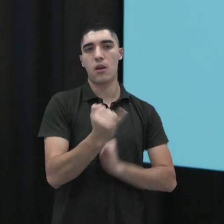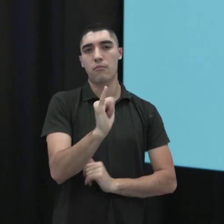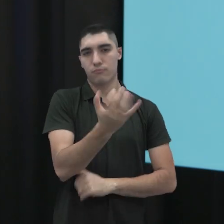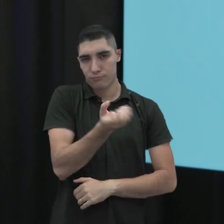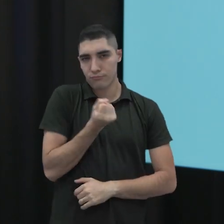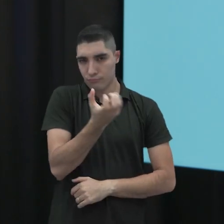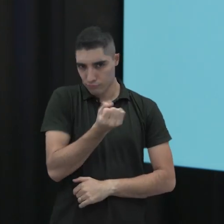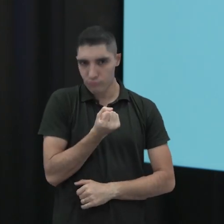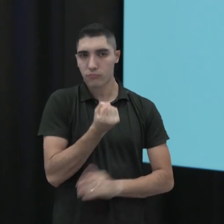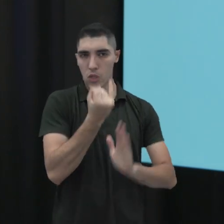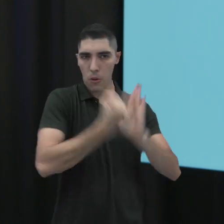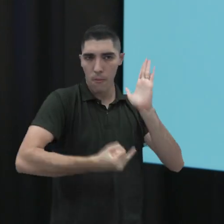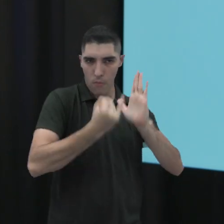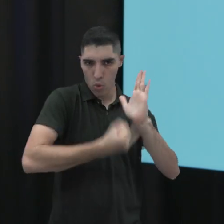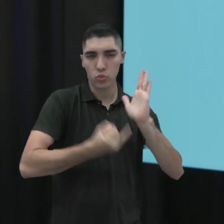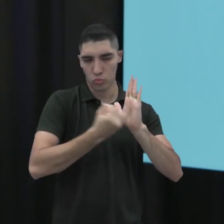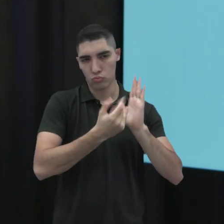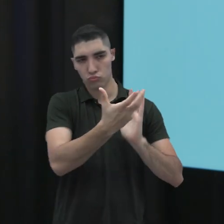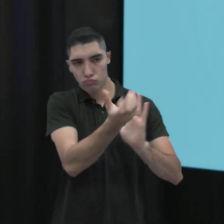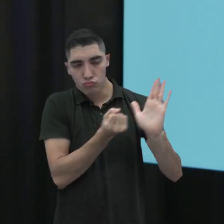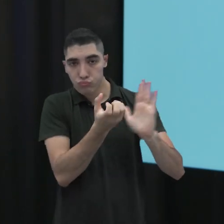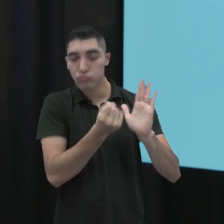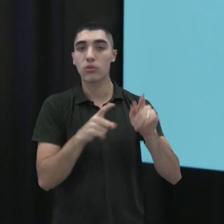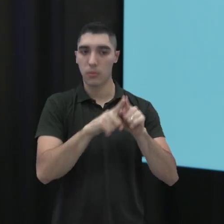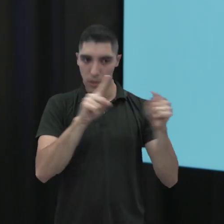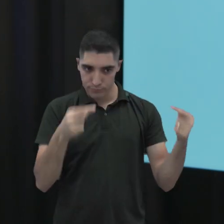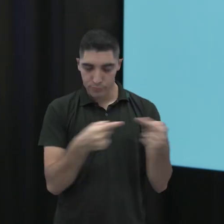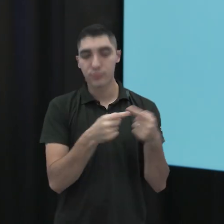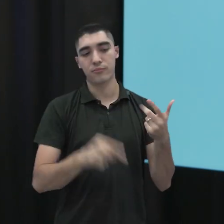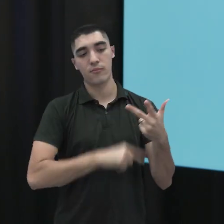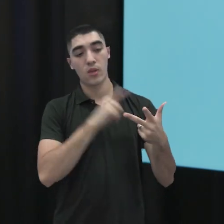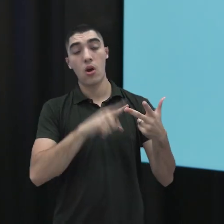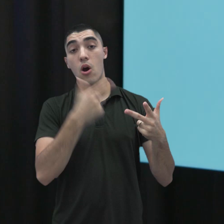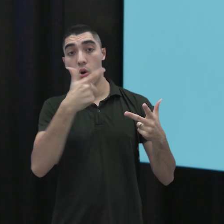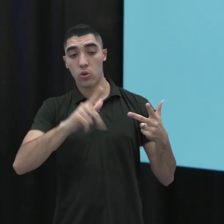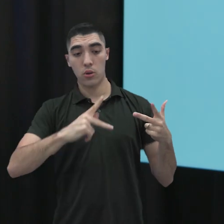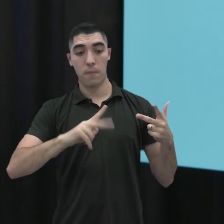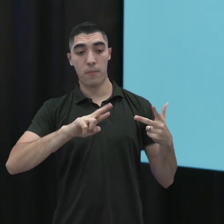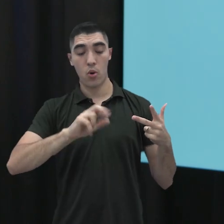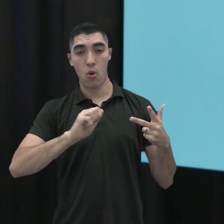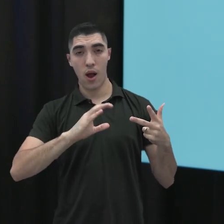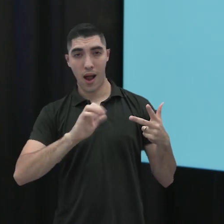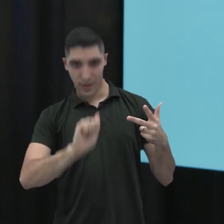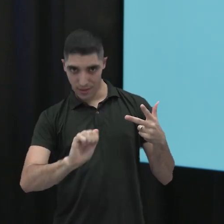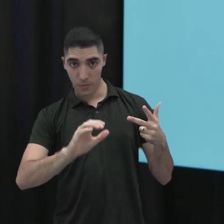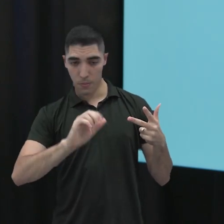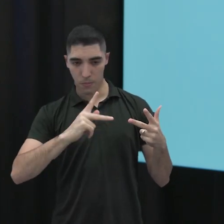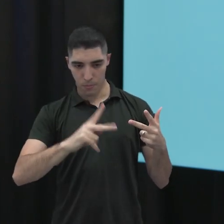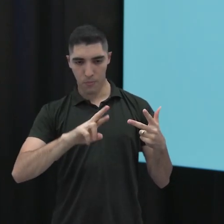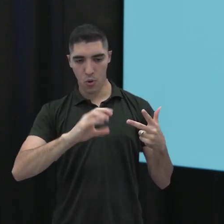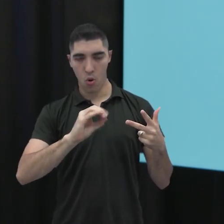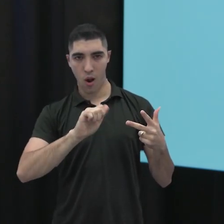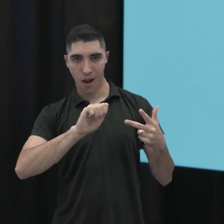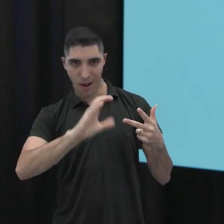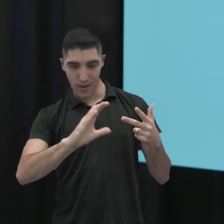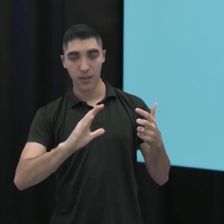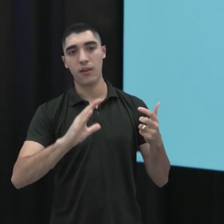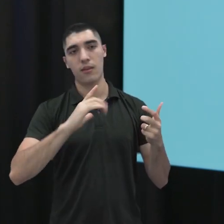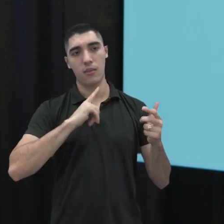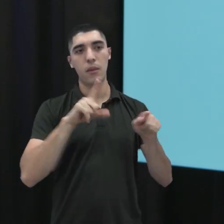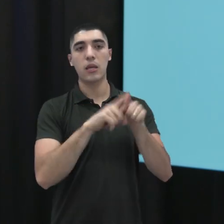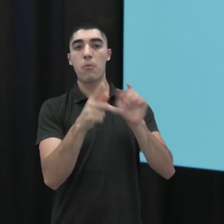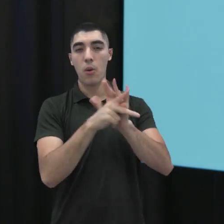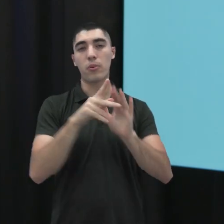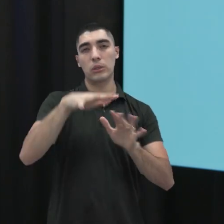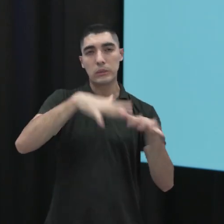PROAC ICMS, a empresa que patrocina faz o abatimento do imposto estadual, que é o ICMS, e no nosso caso aqui em São José,